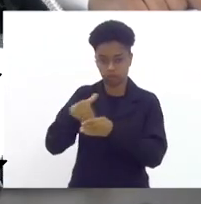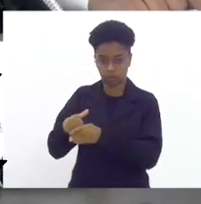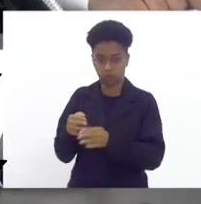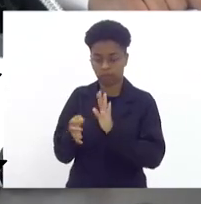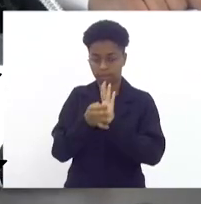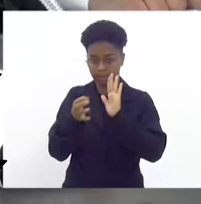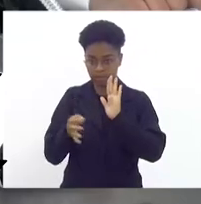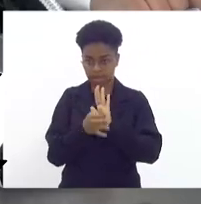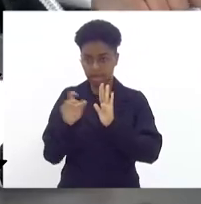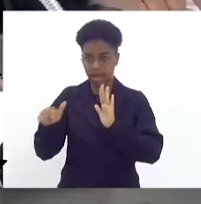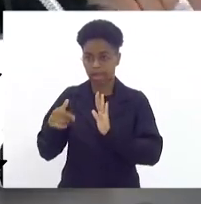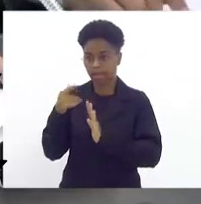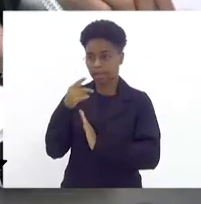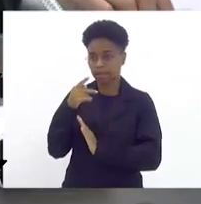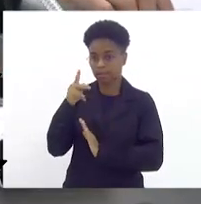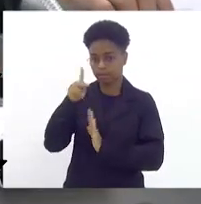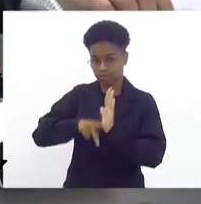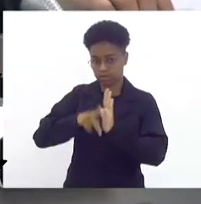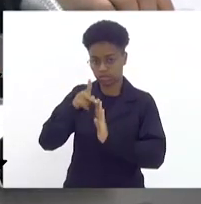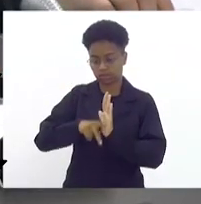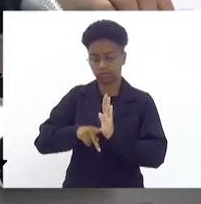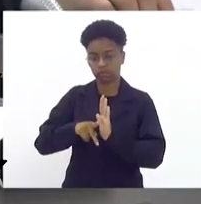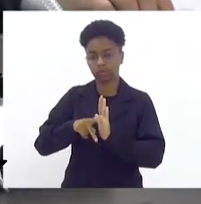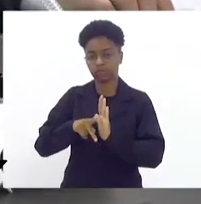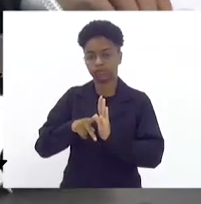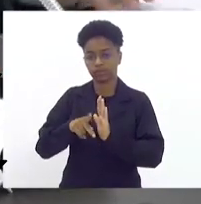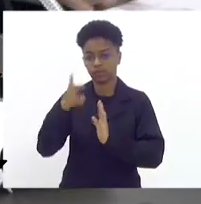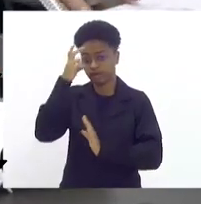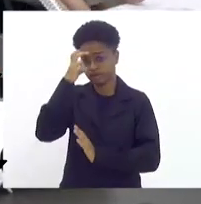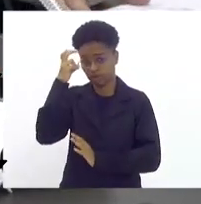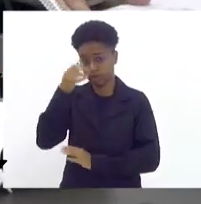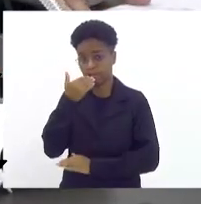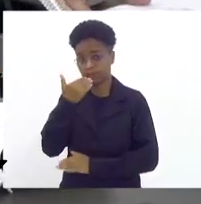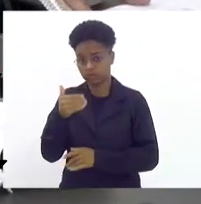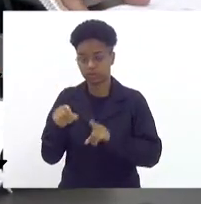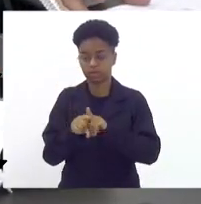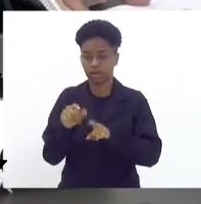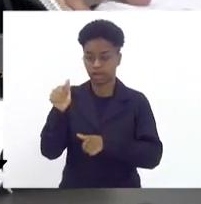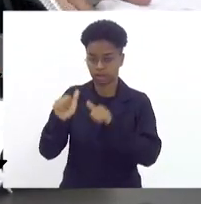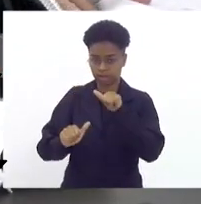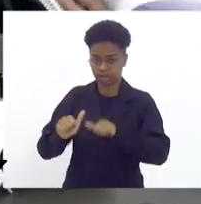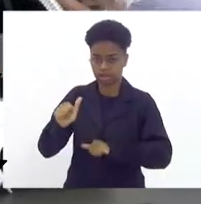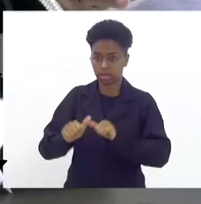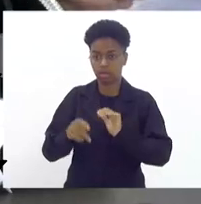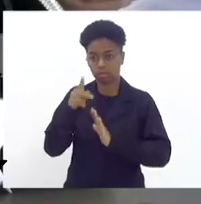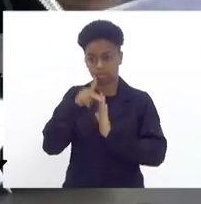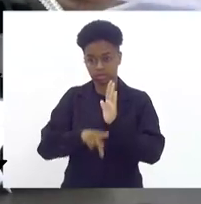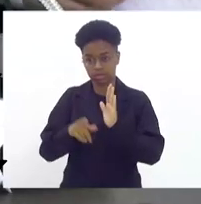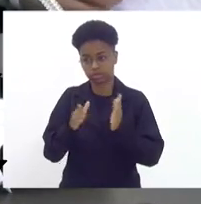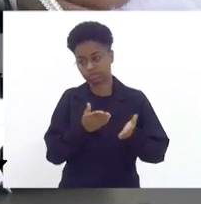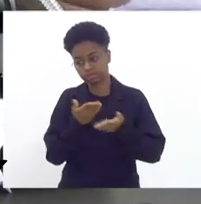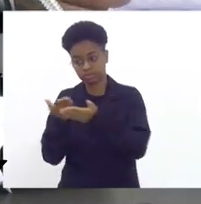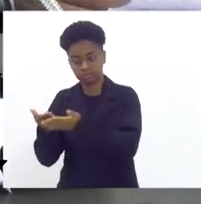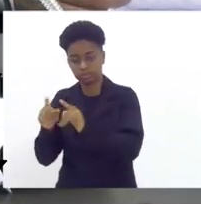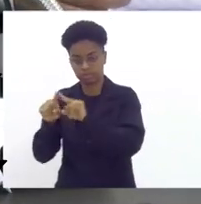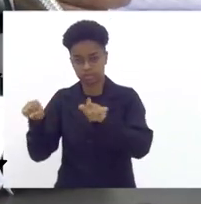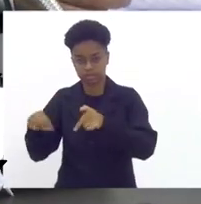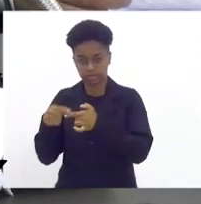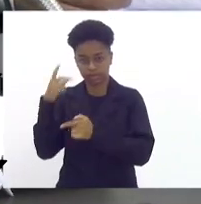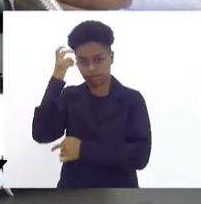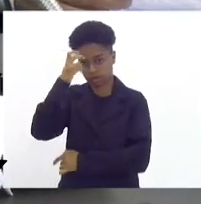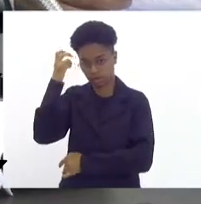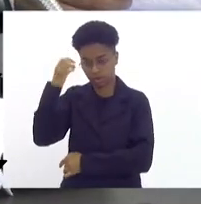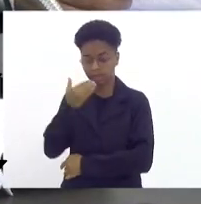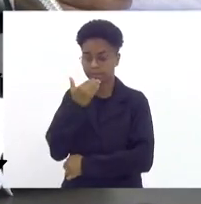Esse é o projeto que a deputada Verônica também pede vista. O projeto está com vista para o gabinete da deputada Verônica,